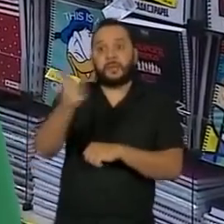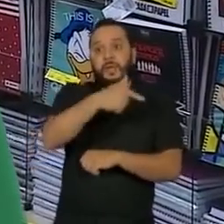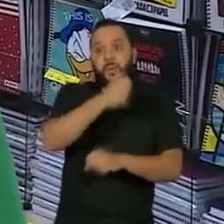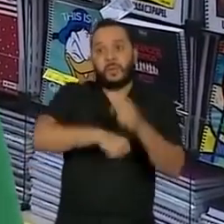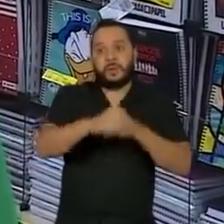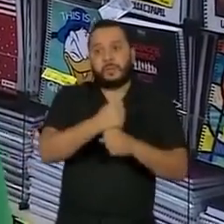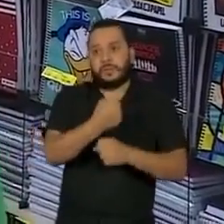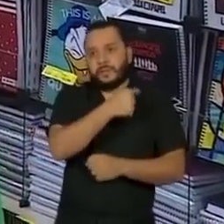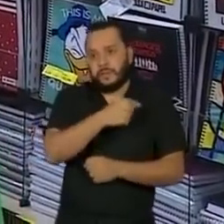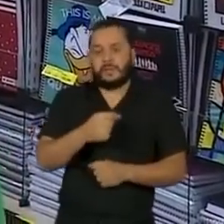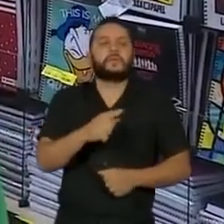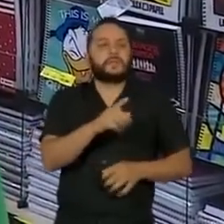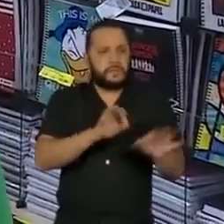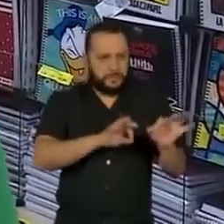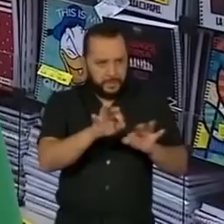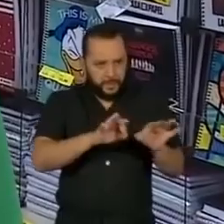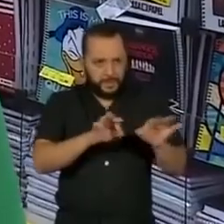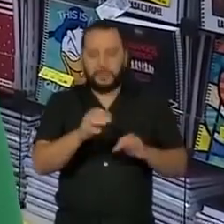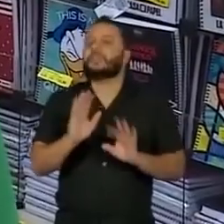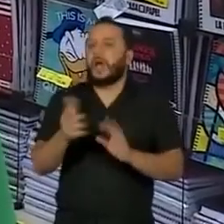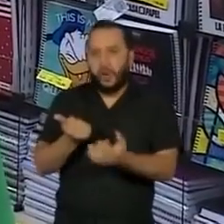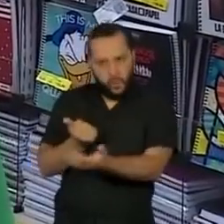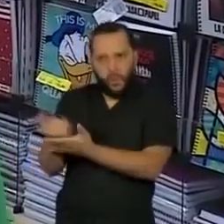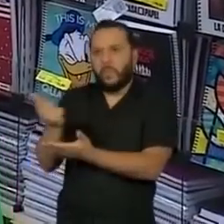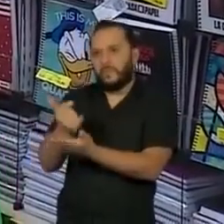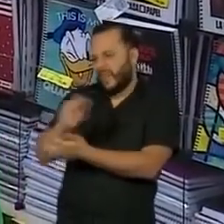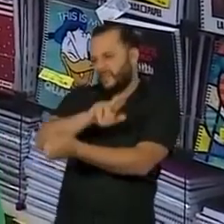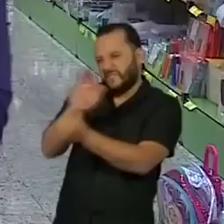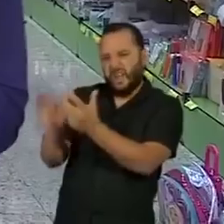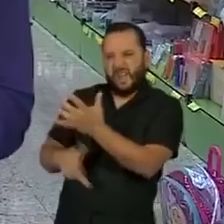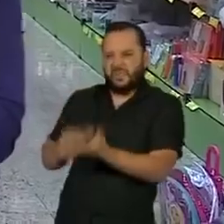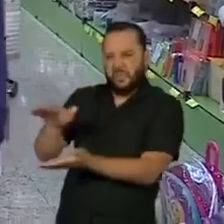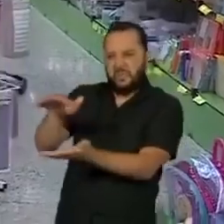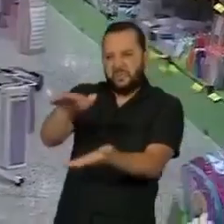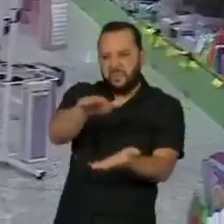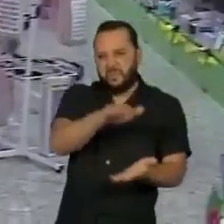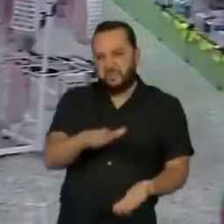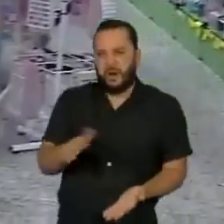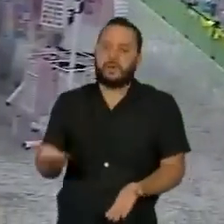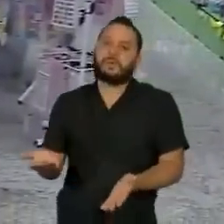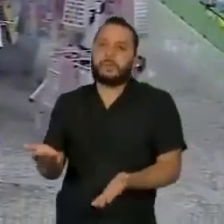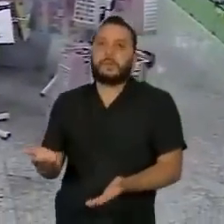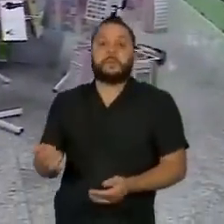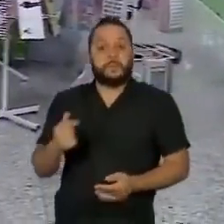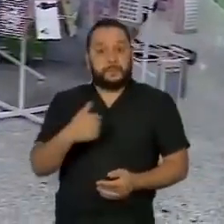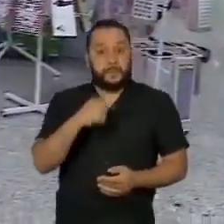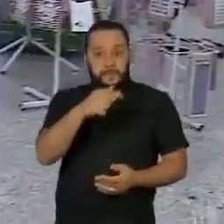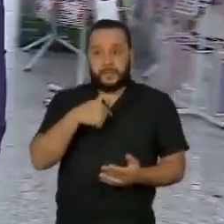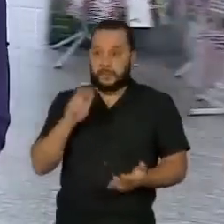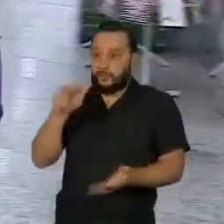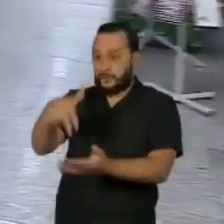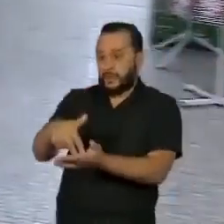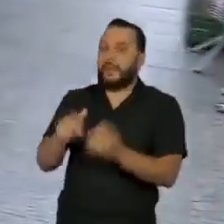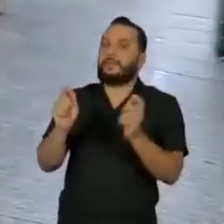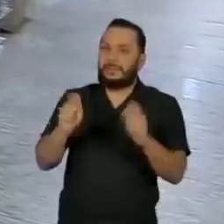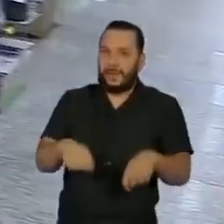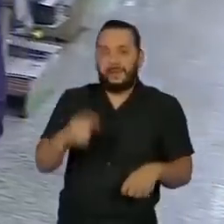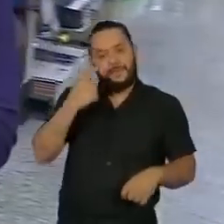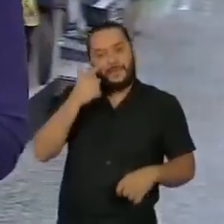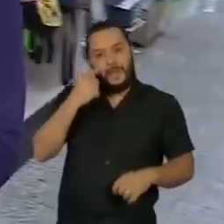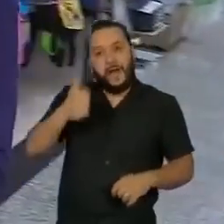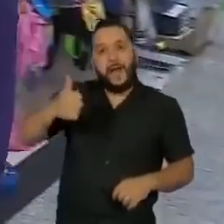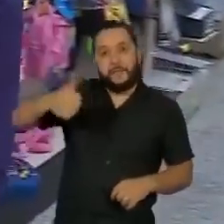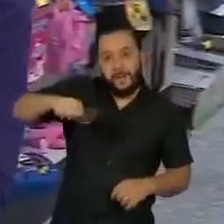se prepararam para isso? Preparamos, sim. Compramos muita variedade de produtos. Mas antes de chegar aqui na papelaria, os pais podem